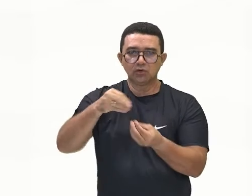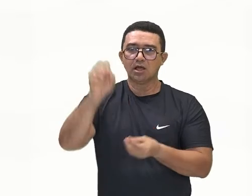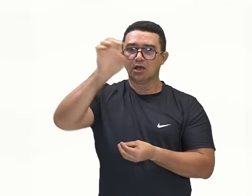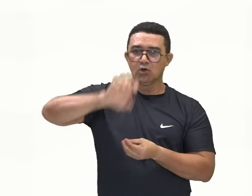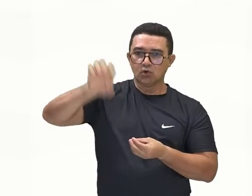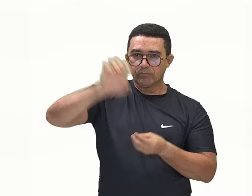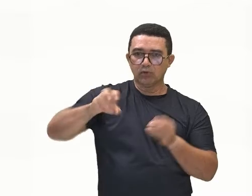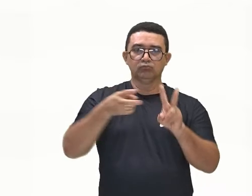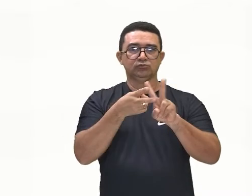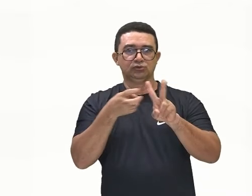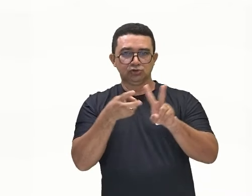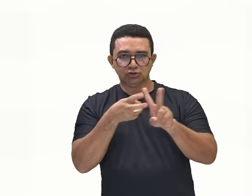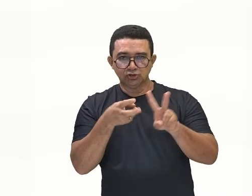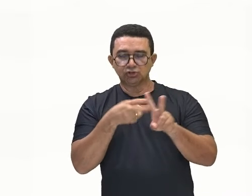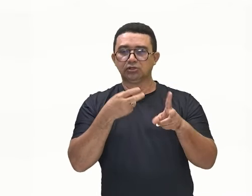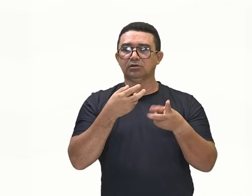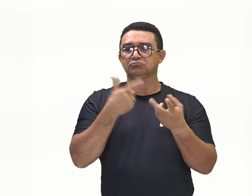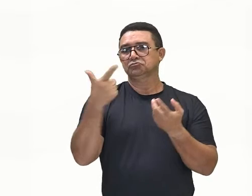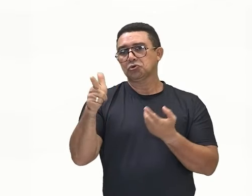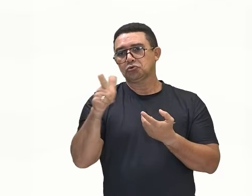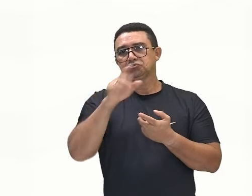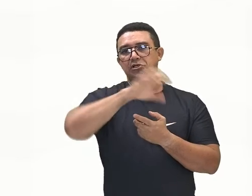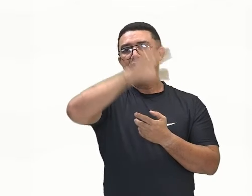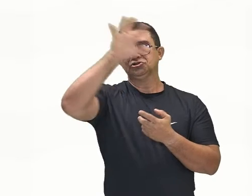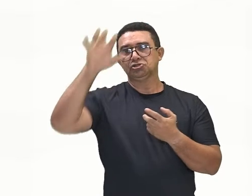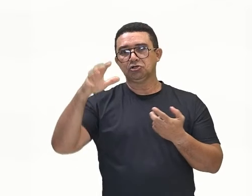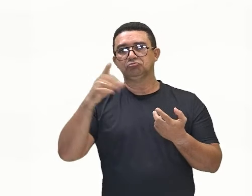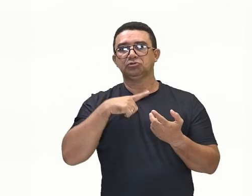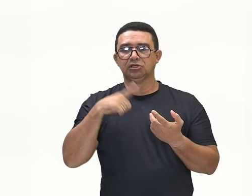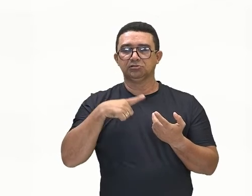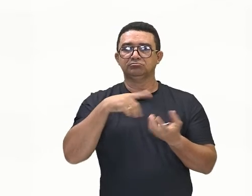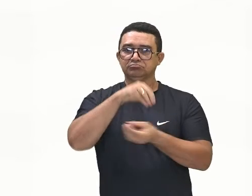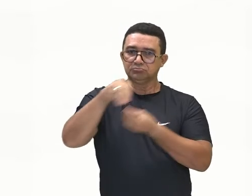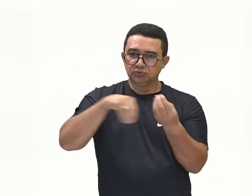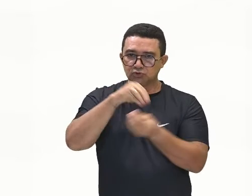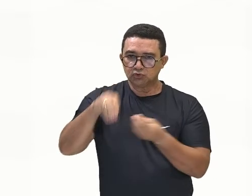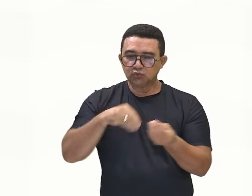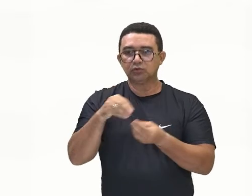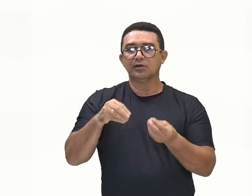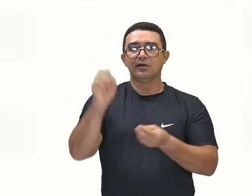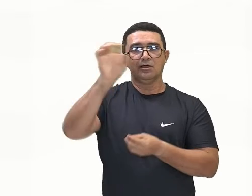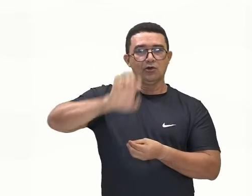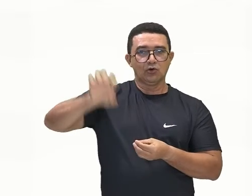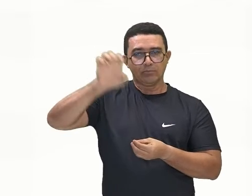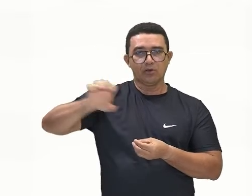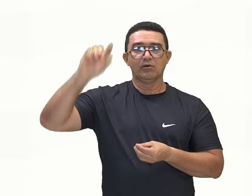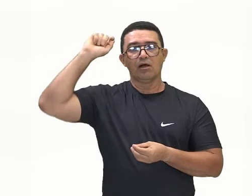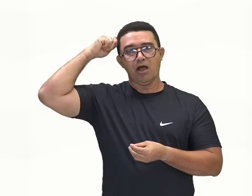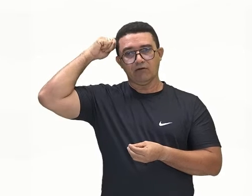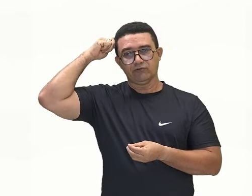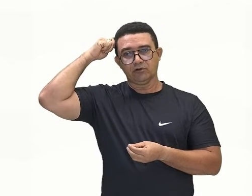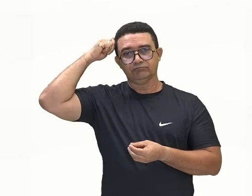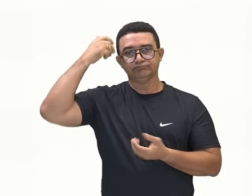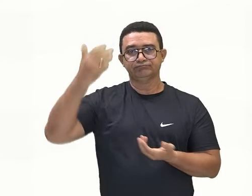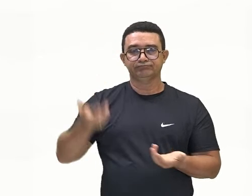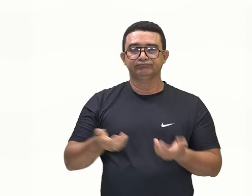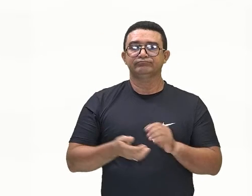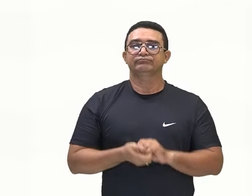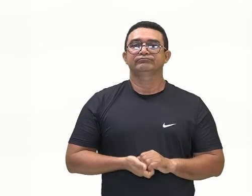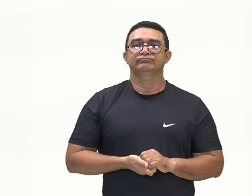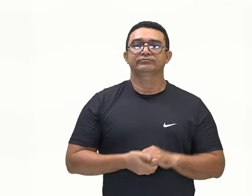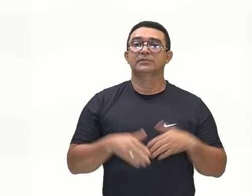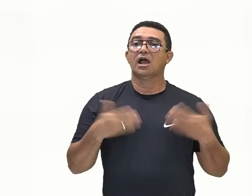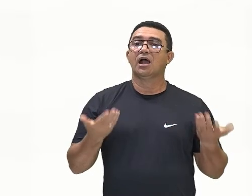europeus e indígenas. Já em outras, vai predominar europeus e africanos. Lembra lá daquele nosso primeiro mapa, aonde ficou